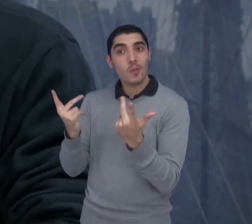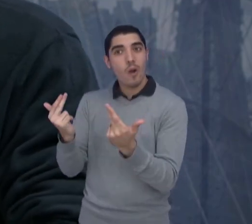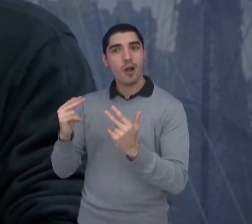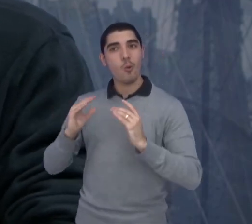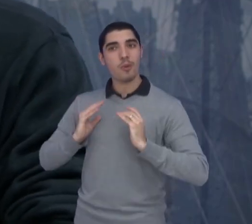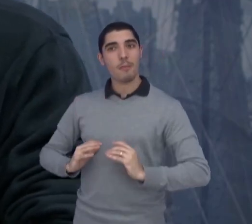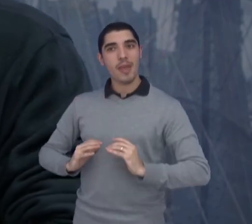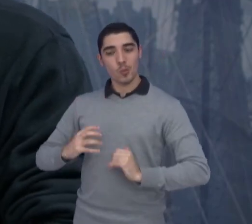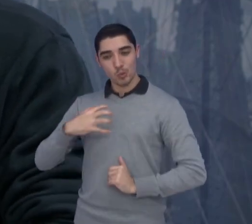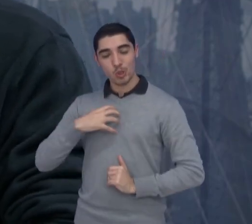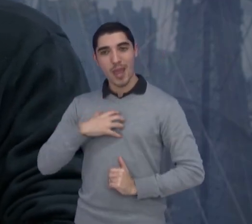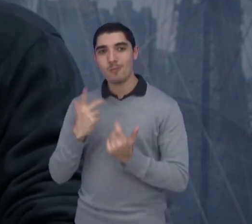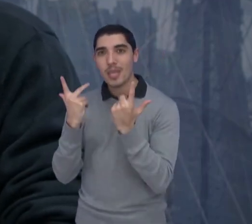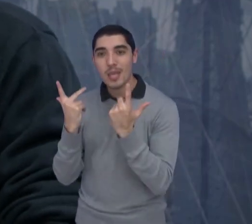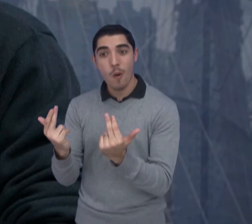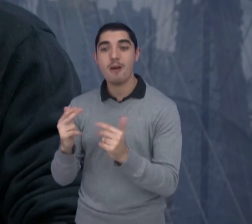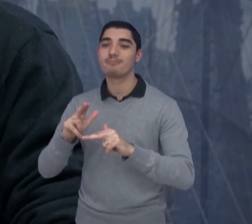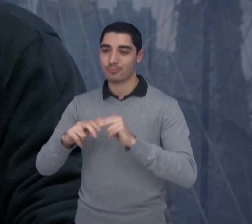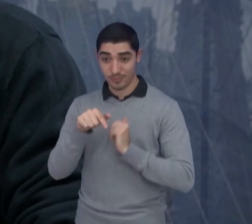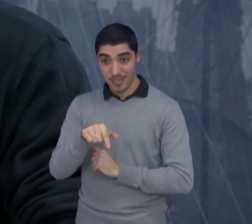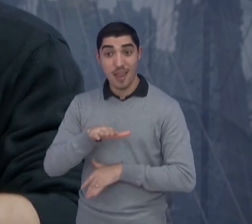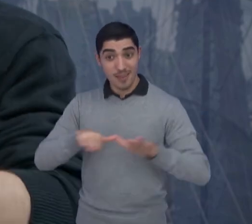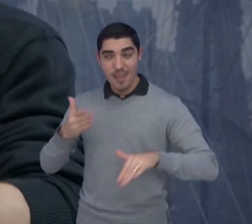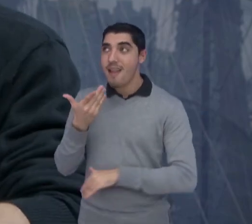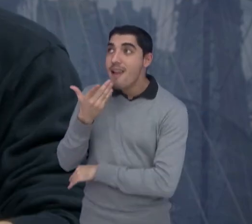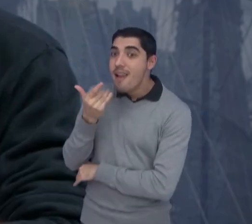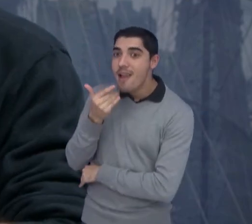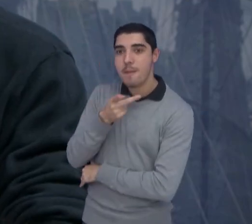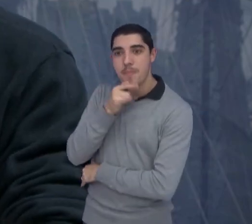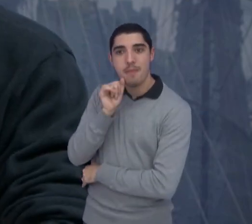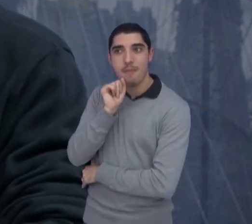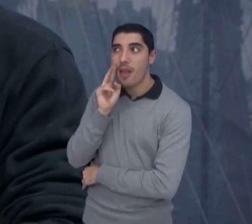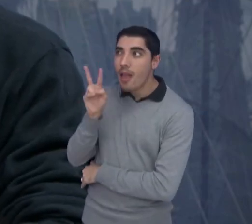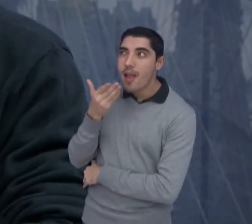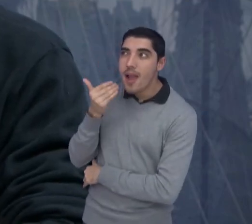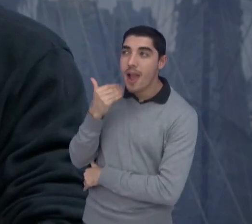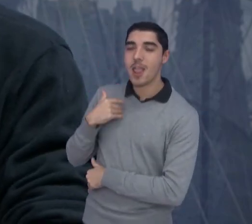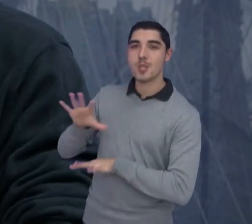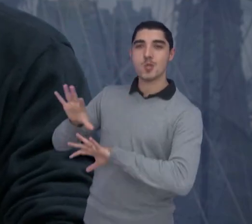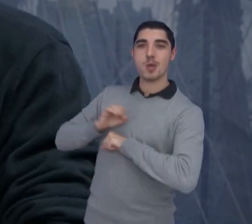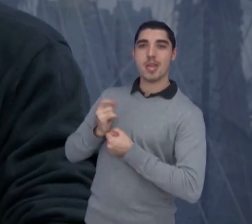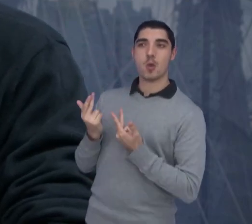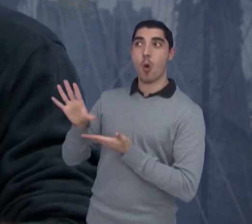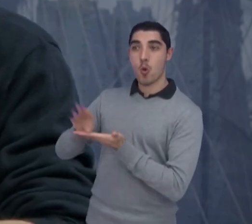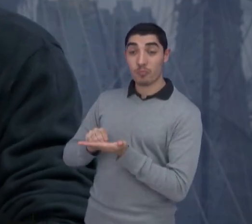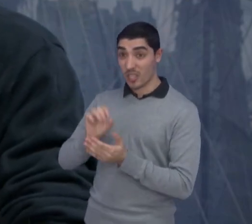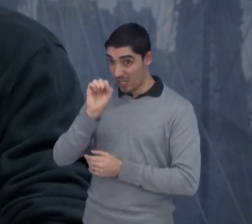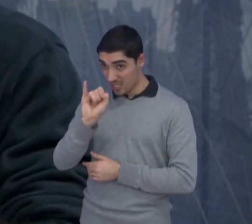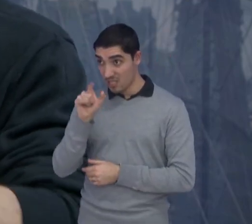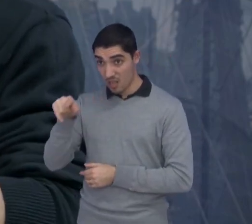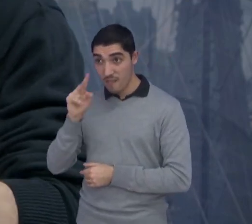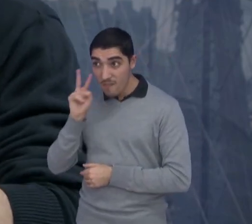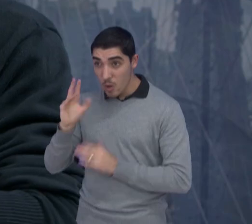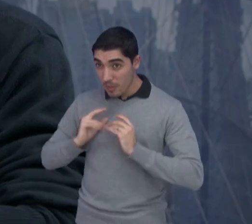do que o adolescente, ele entende, ele pega dos pais. E essa identificação... quando é mal colocada, eu vejo isso em